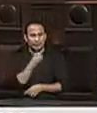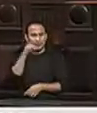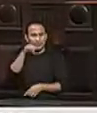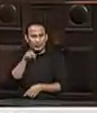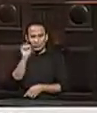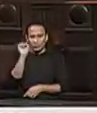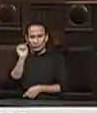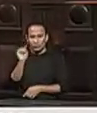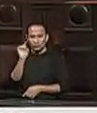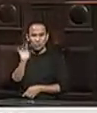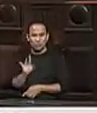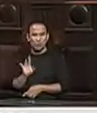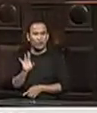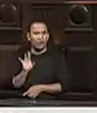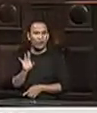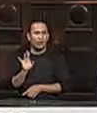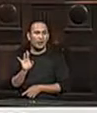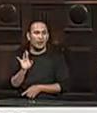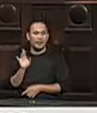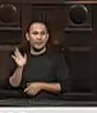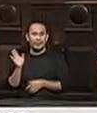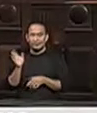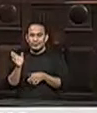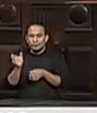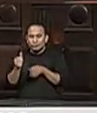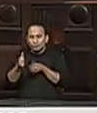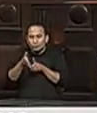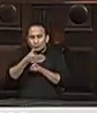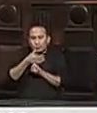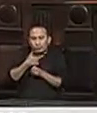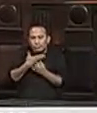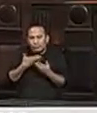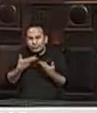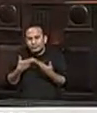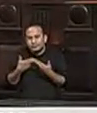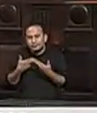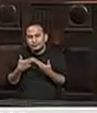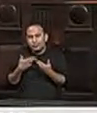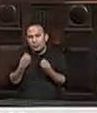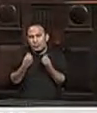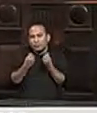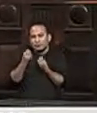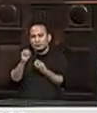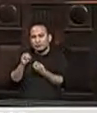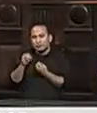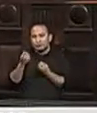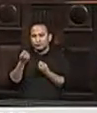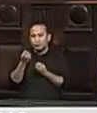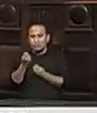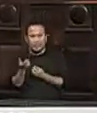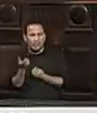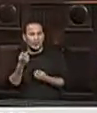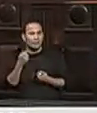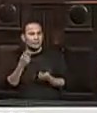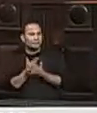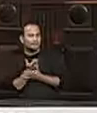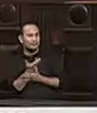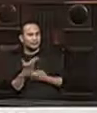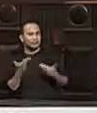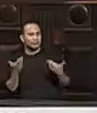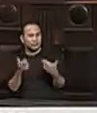única e exclusivamente, tapando buraco, como se o dinheiro, o recurso empregado de uma